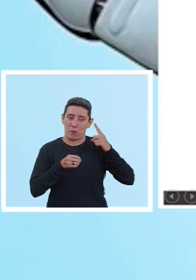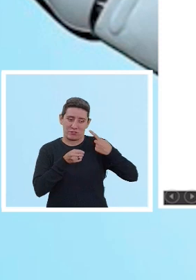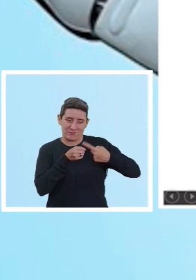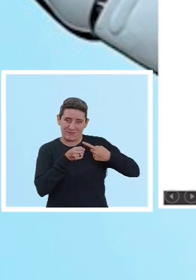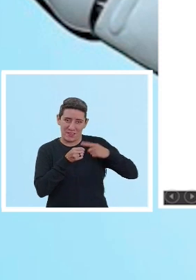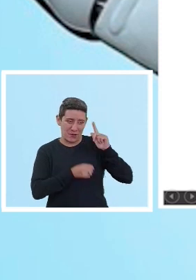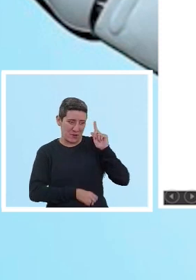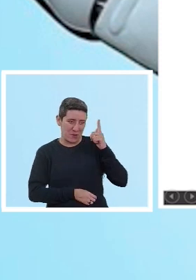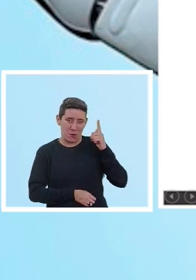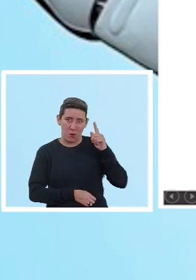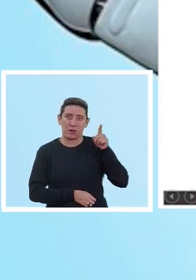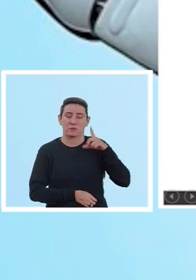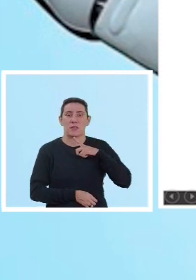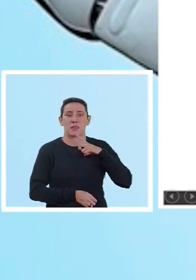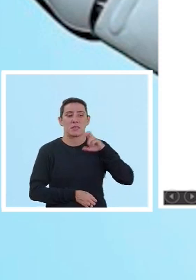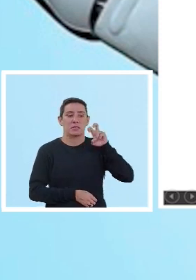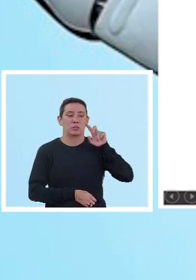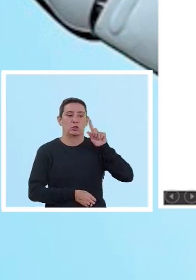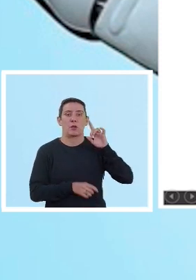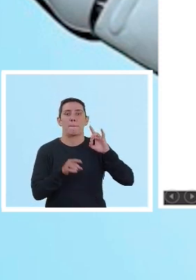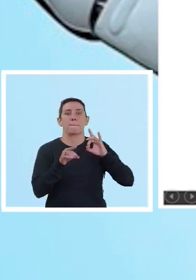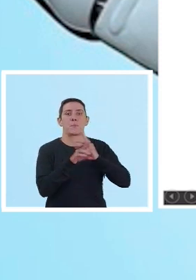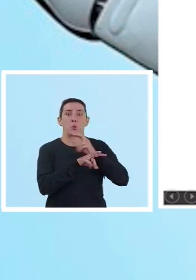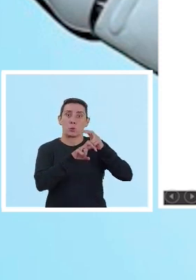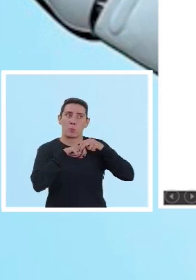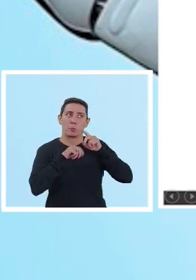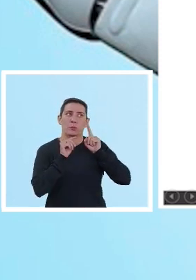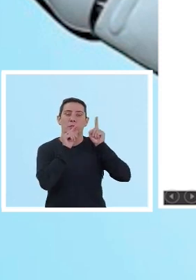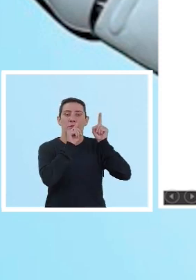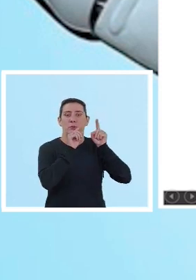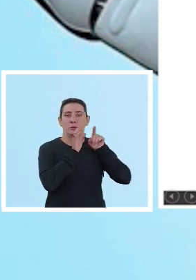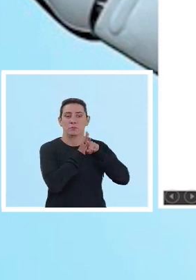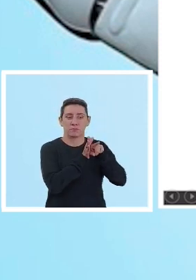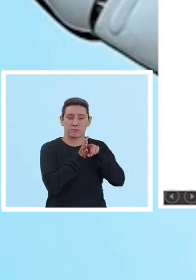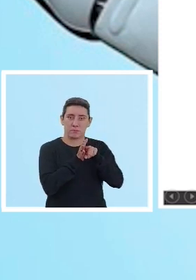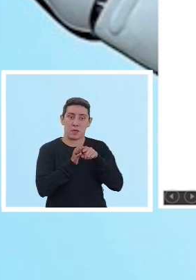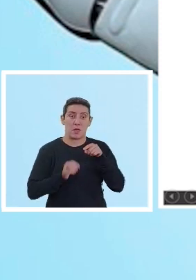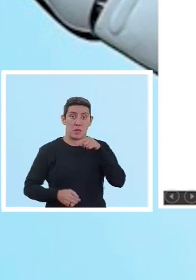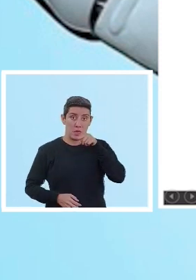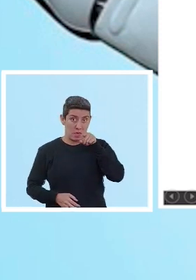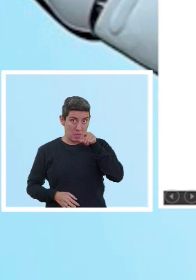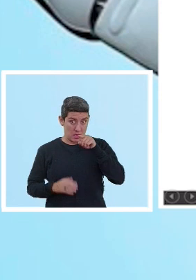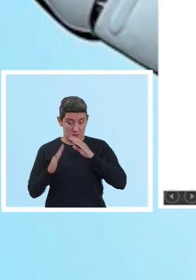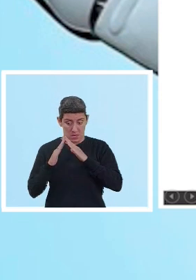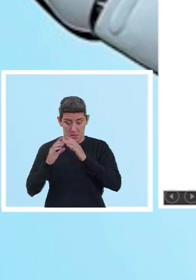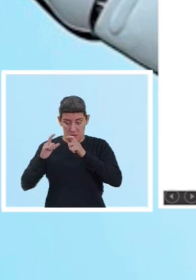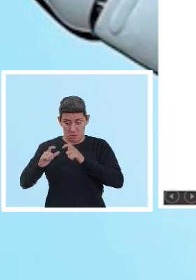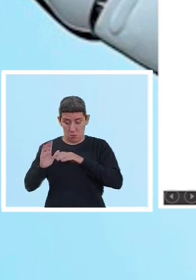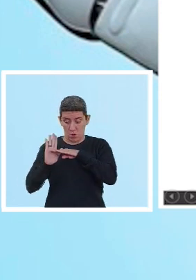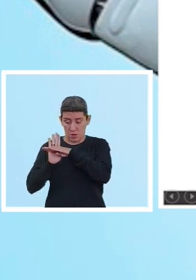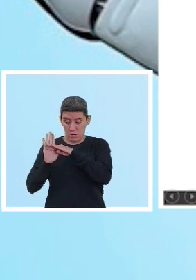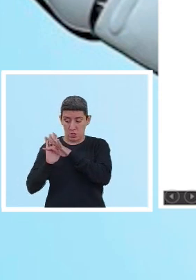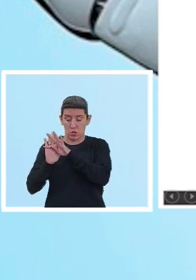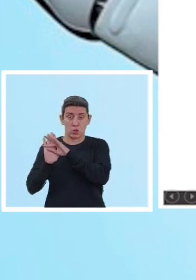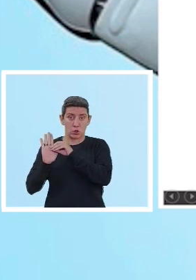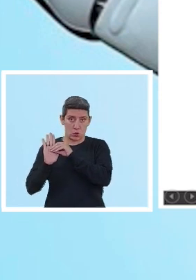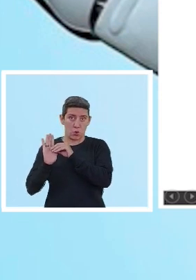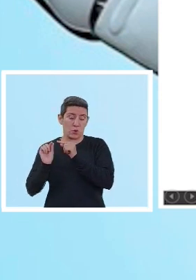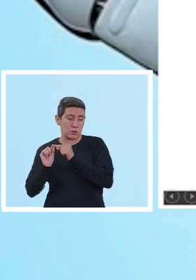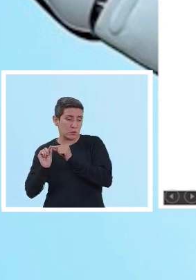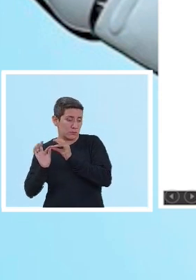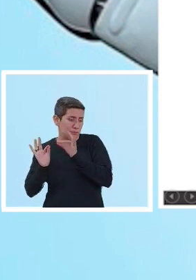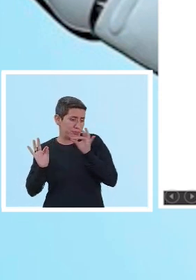lá tem cobertura 5g né então nós somos de Palmas aqui em Rio Verde a 1.100 km